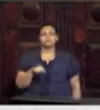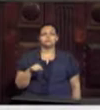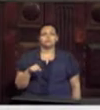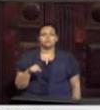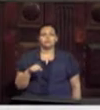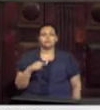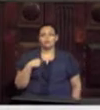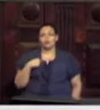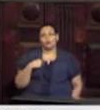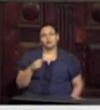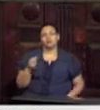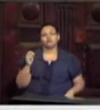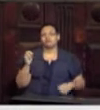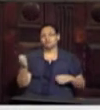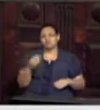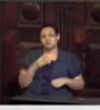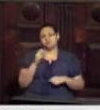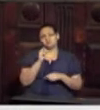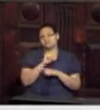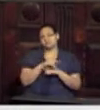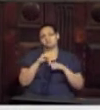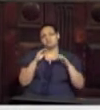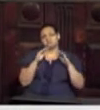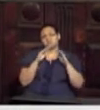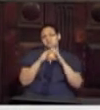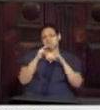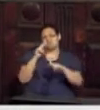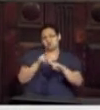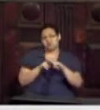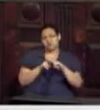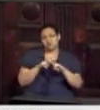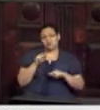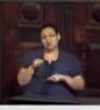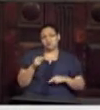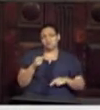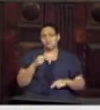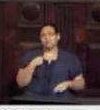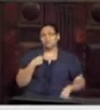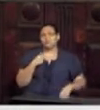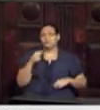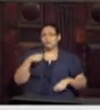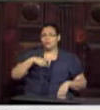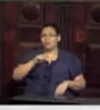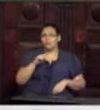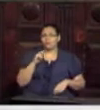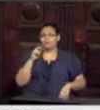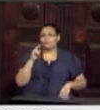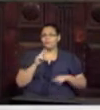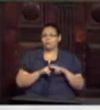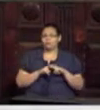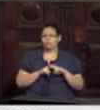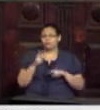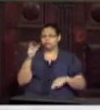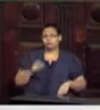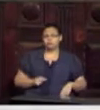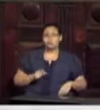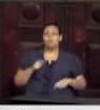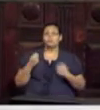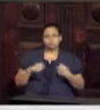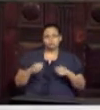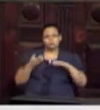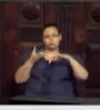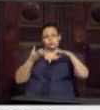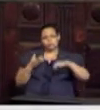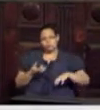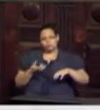primário não identificado anteriormente, ele jamais vai preso. Então, trabalhar no Congresso